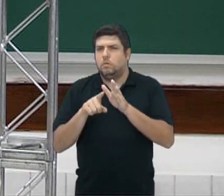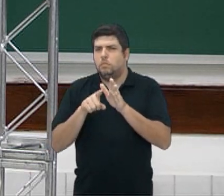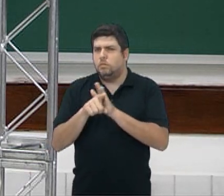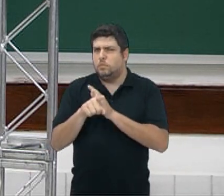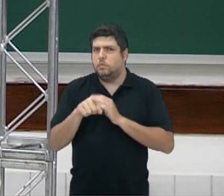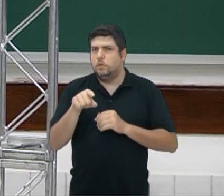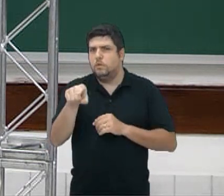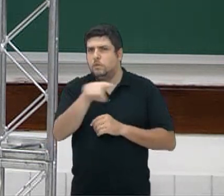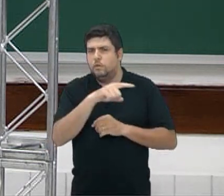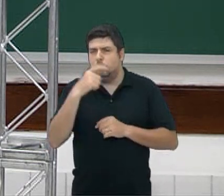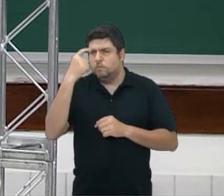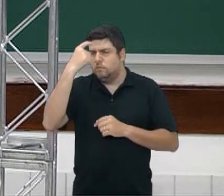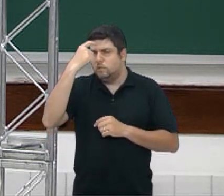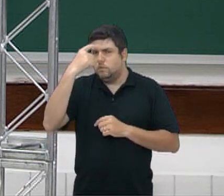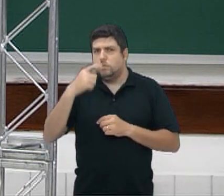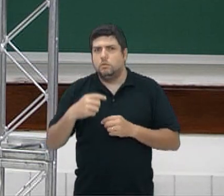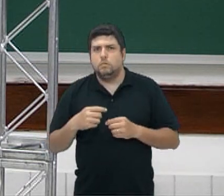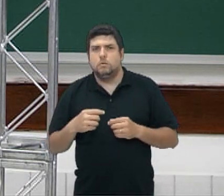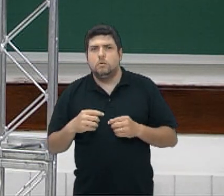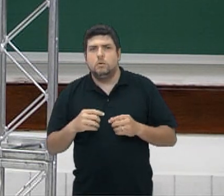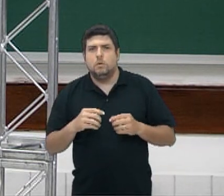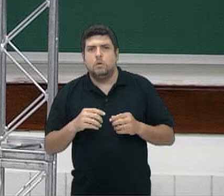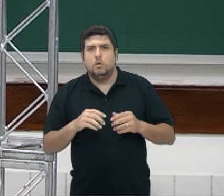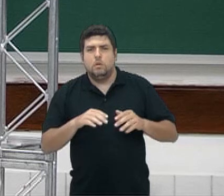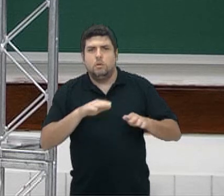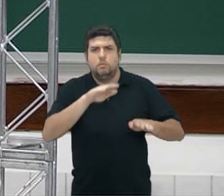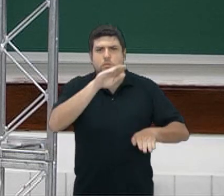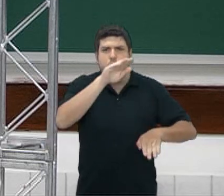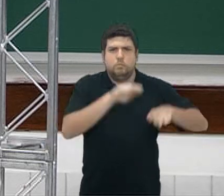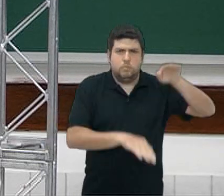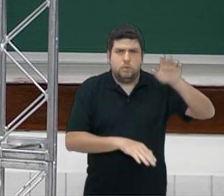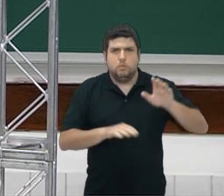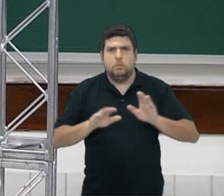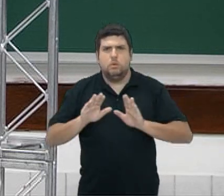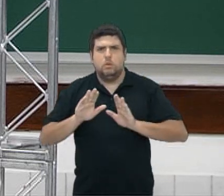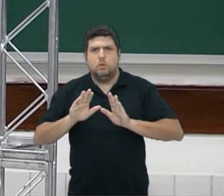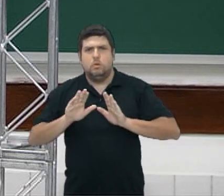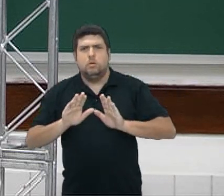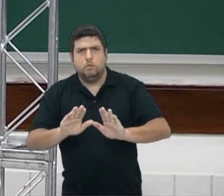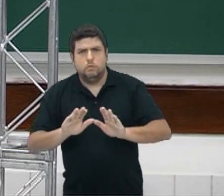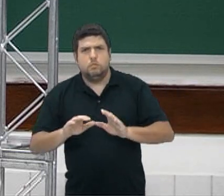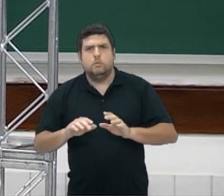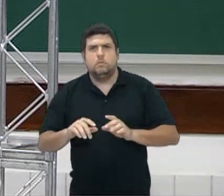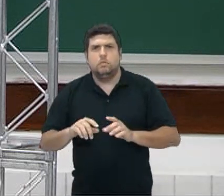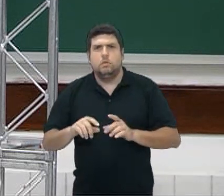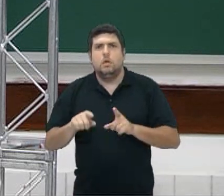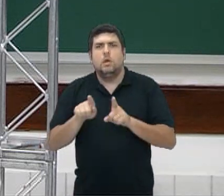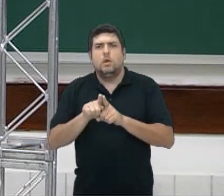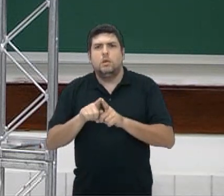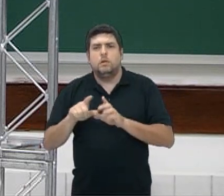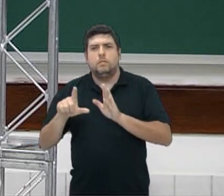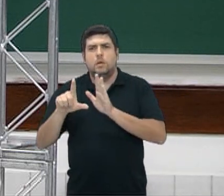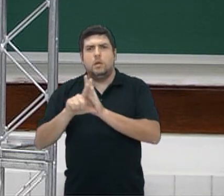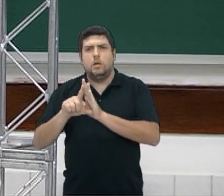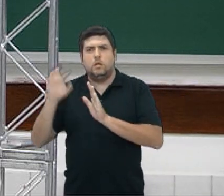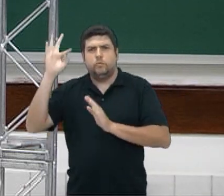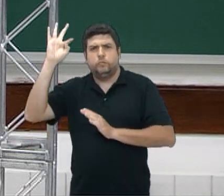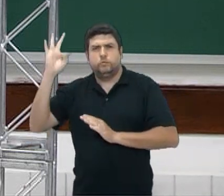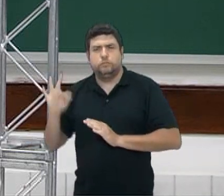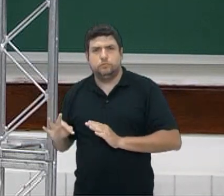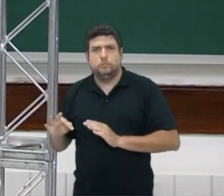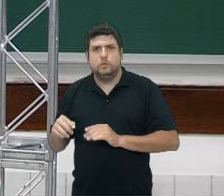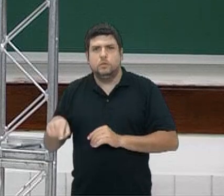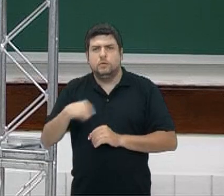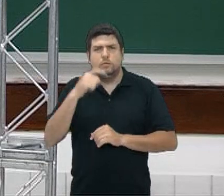relação entre as grandezas, quantidade de movimento e impulso, com as leis de Newton? Essa pergunta fica para vocês